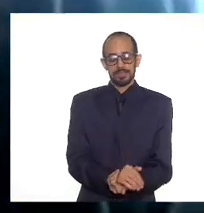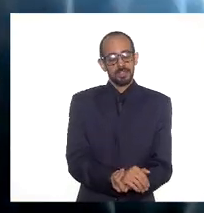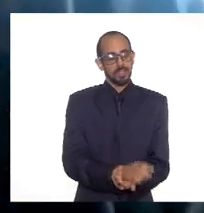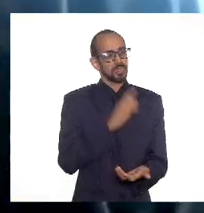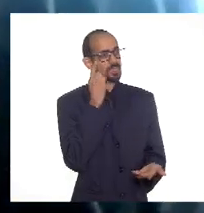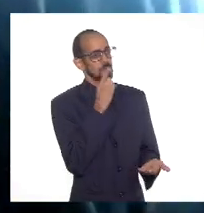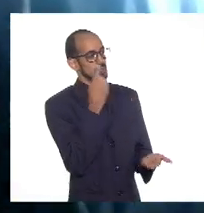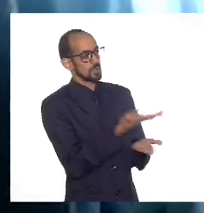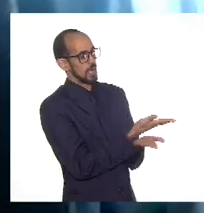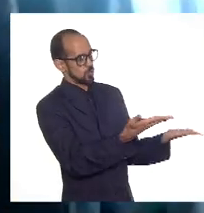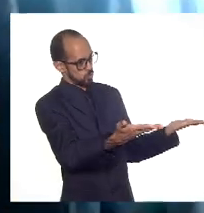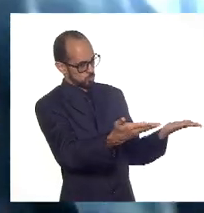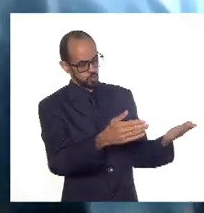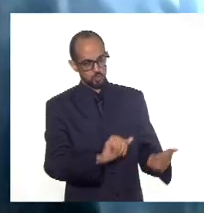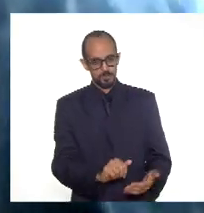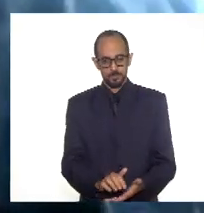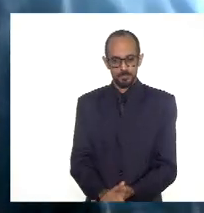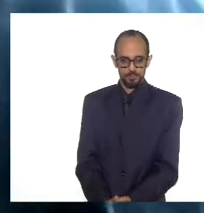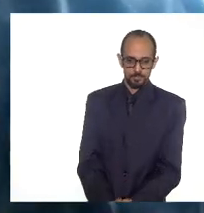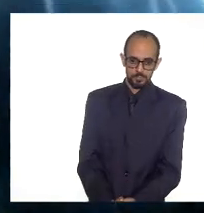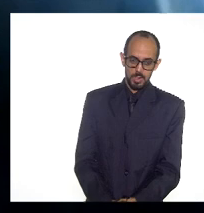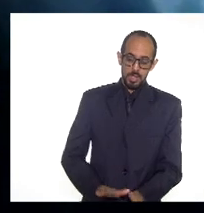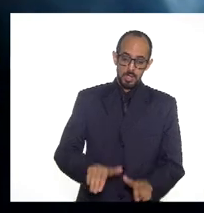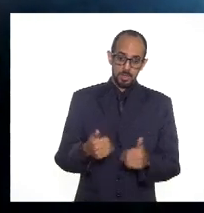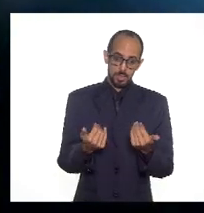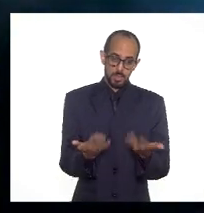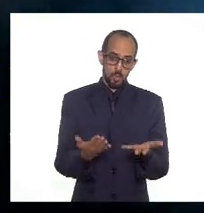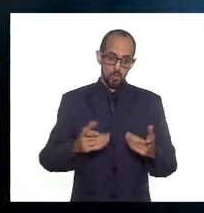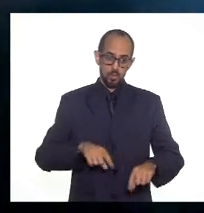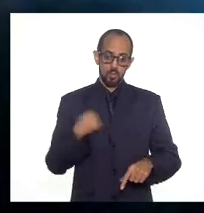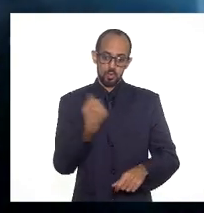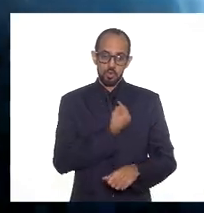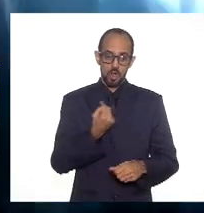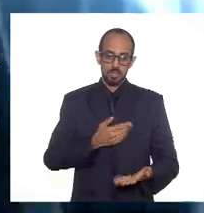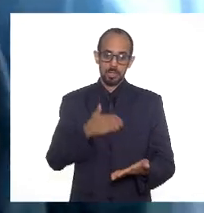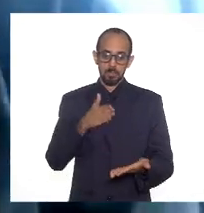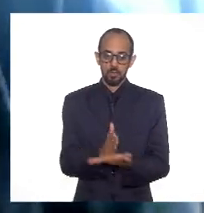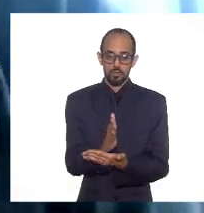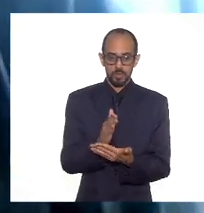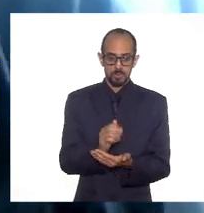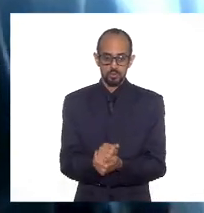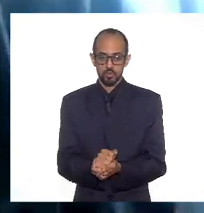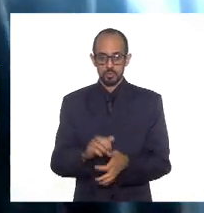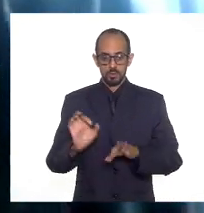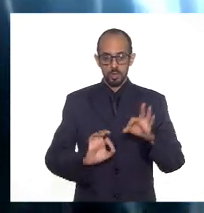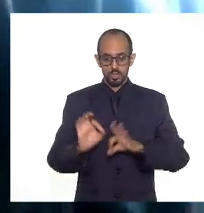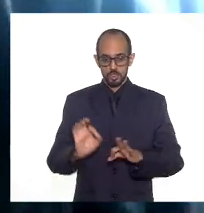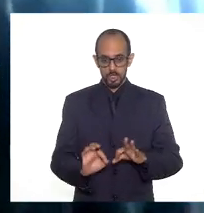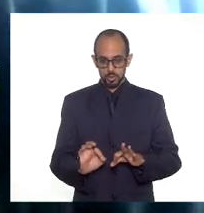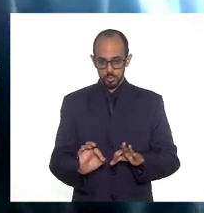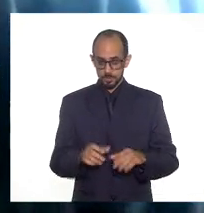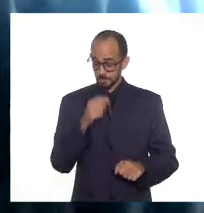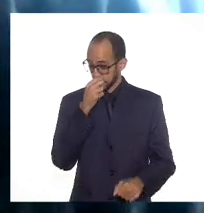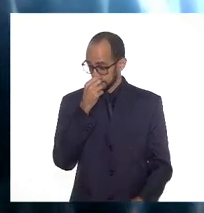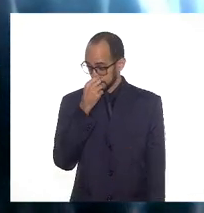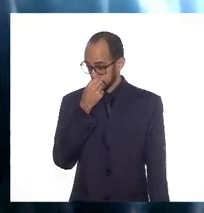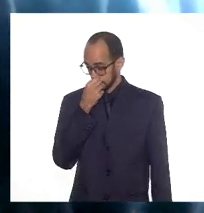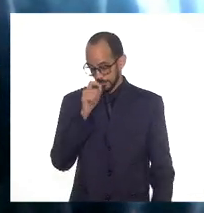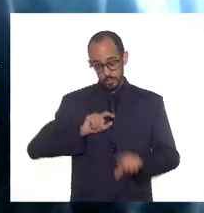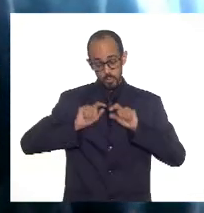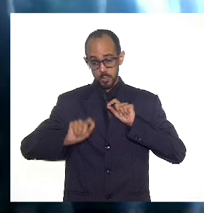deputadas e deputados, vejam, nós aprovamos um projeto que